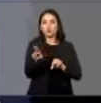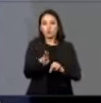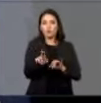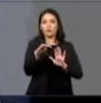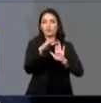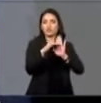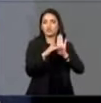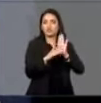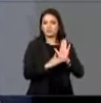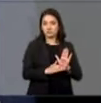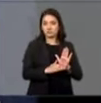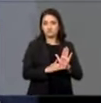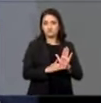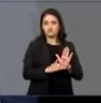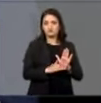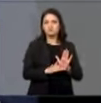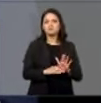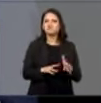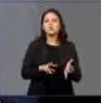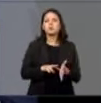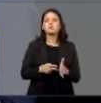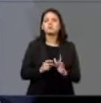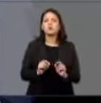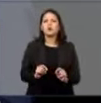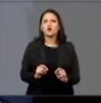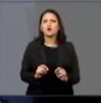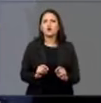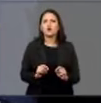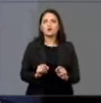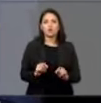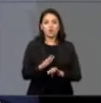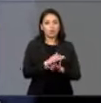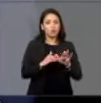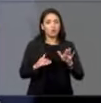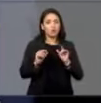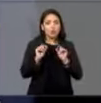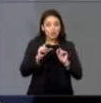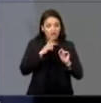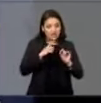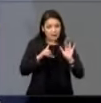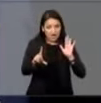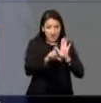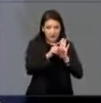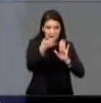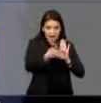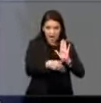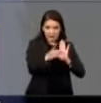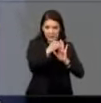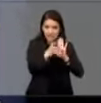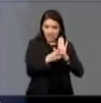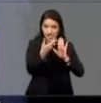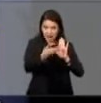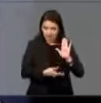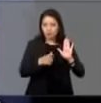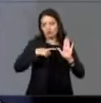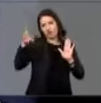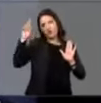tríplices. O que eu estou querendo dizer para os senhores? Que o que está na lei, o que está no decreto, está sendo